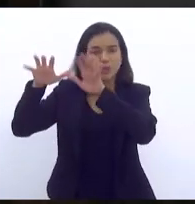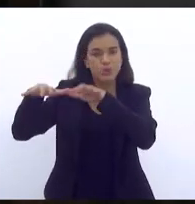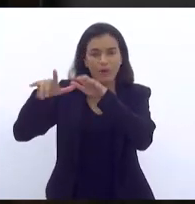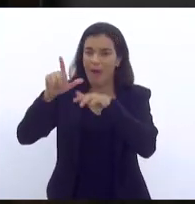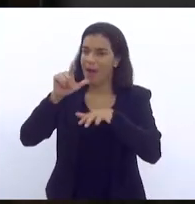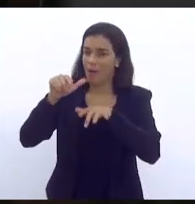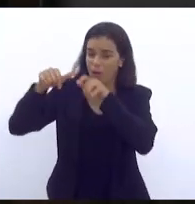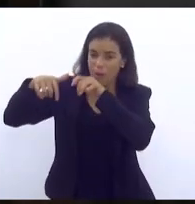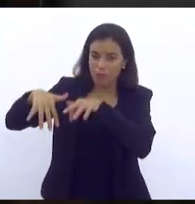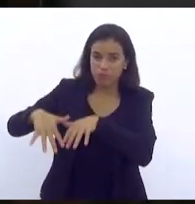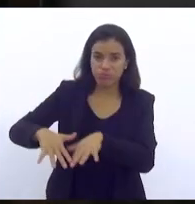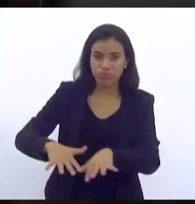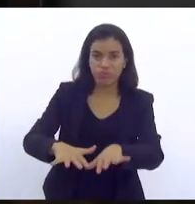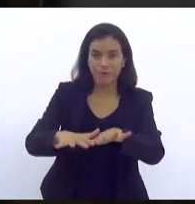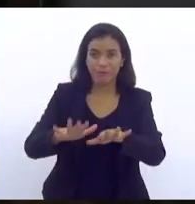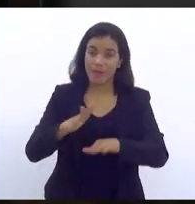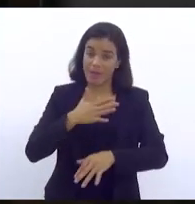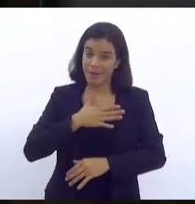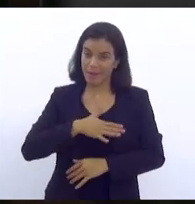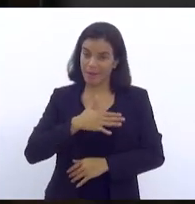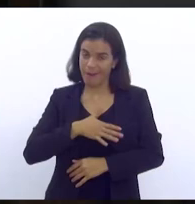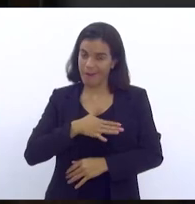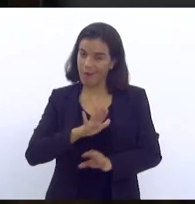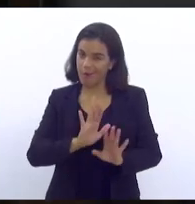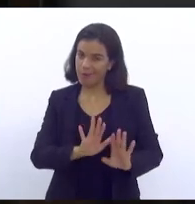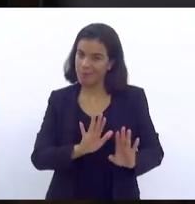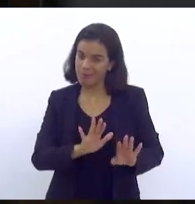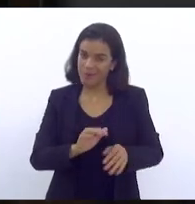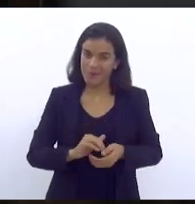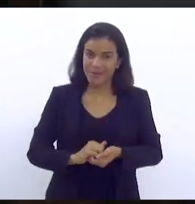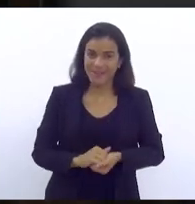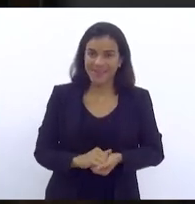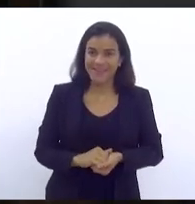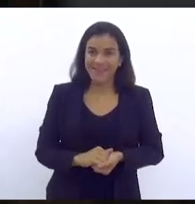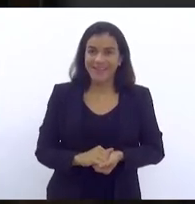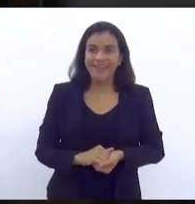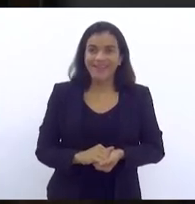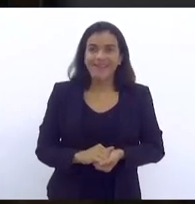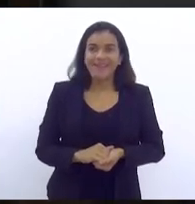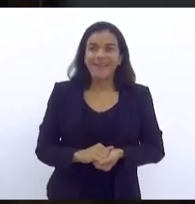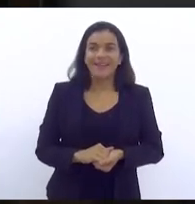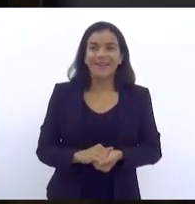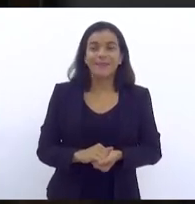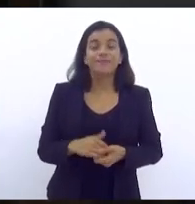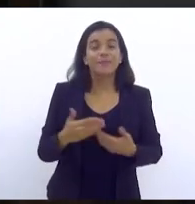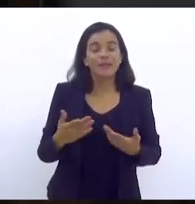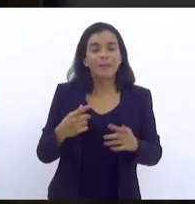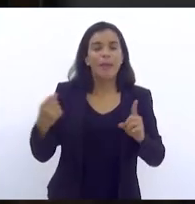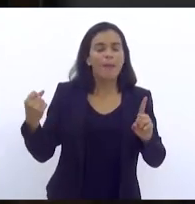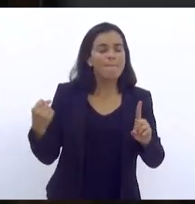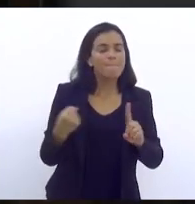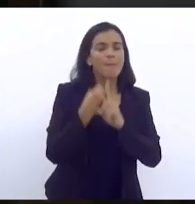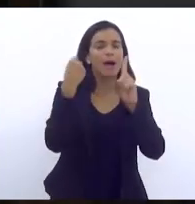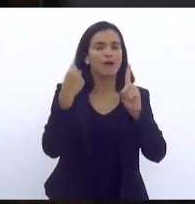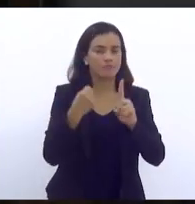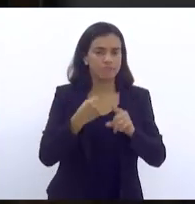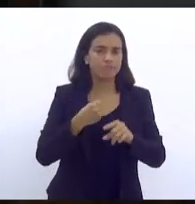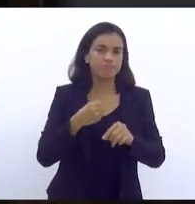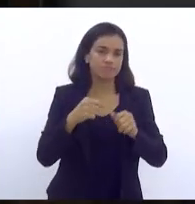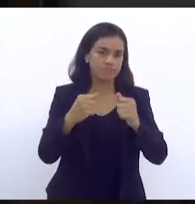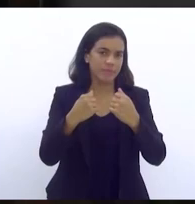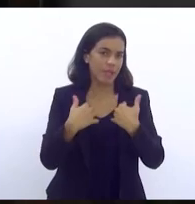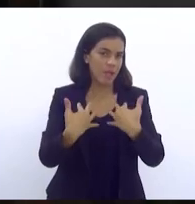que fizemos calma Siri eh lembrando alguns Marcos da nossa audiência pública do último